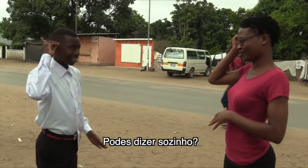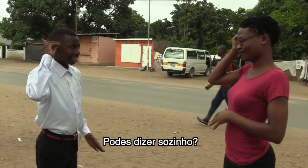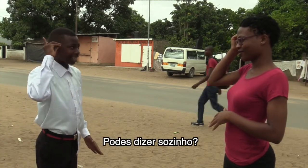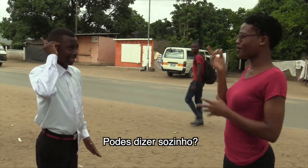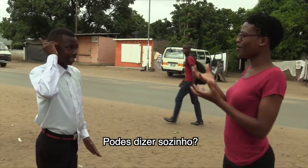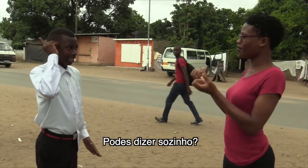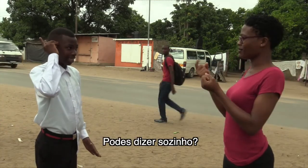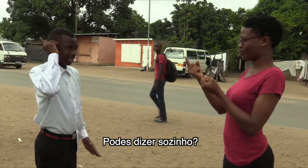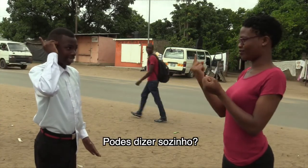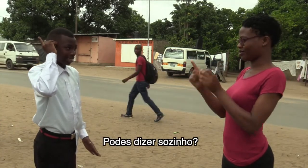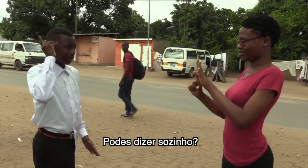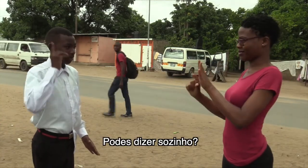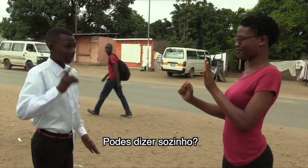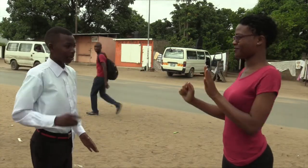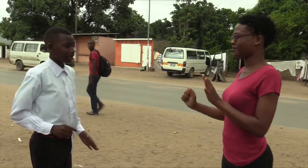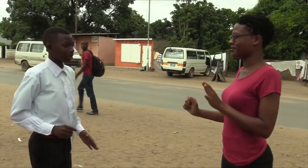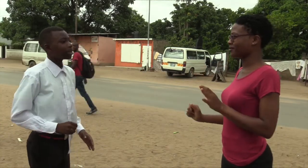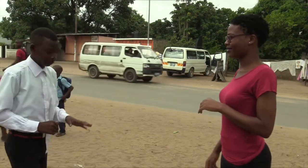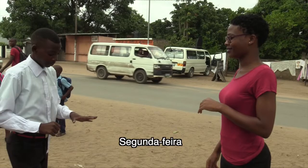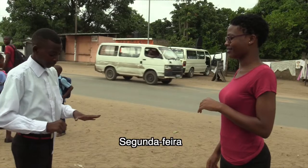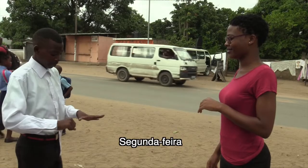Pode dizer sozinho?